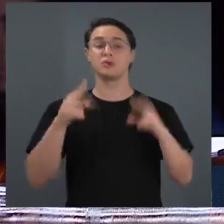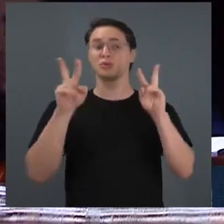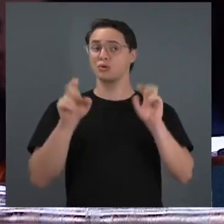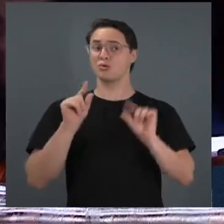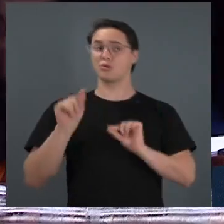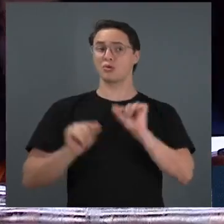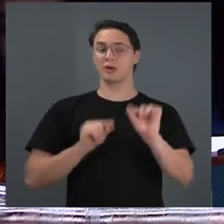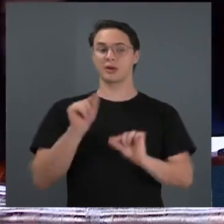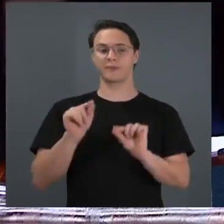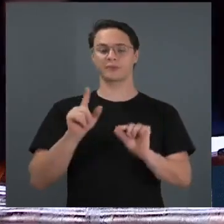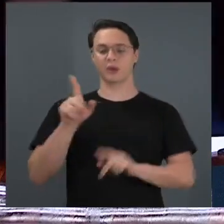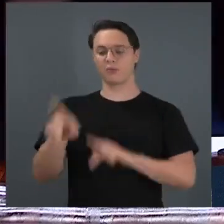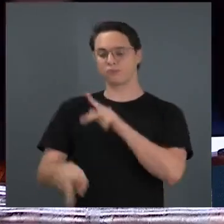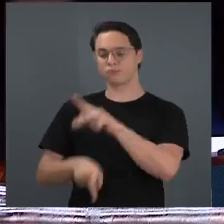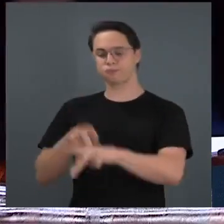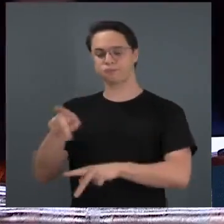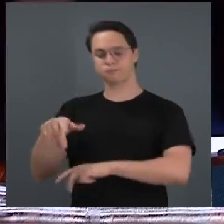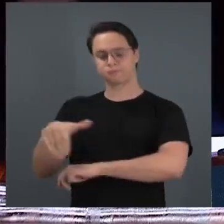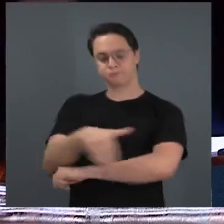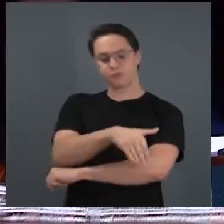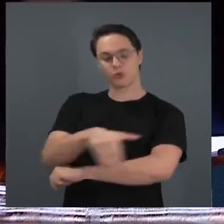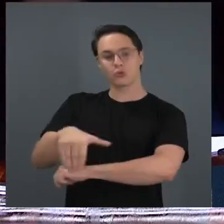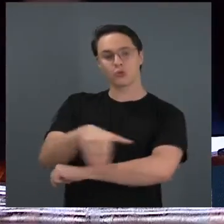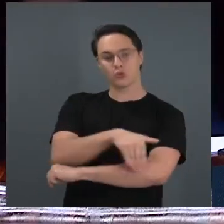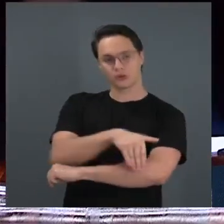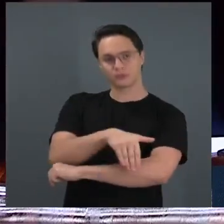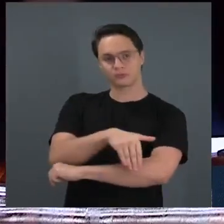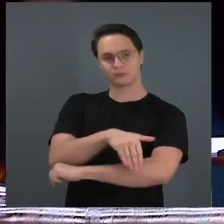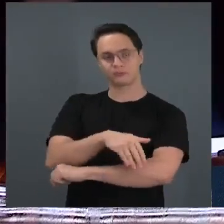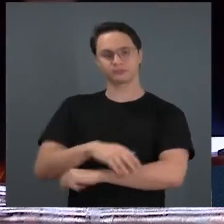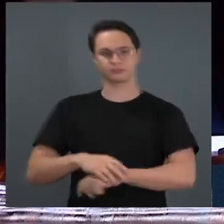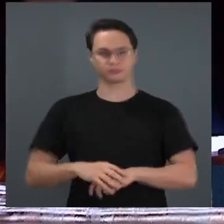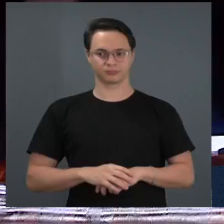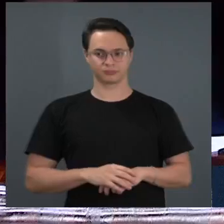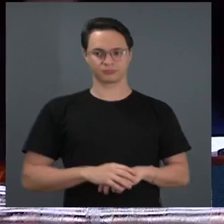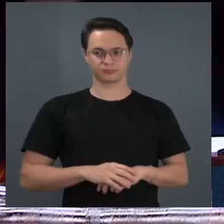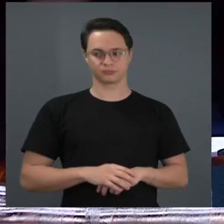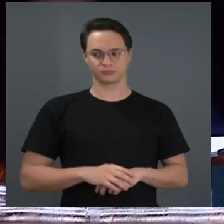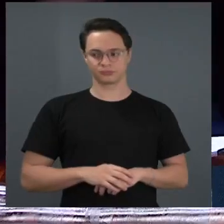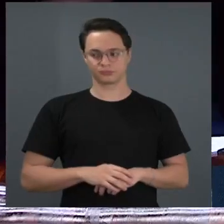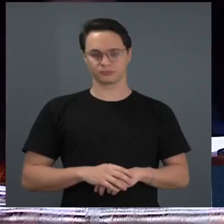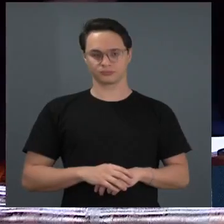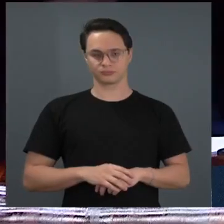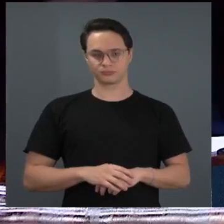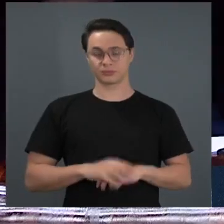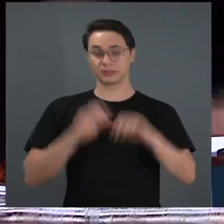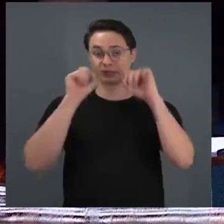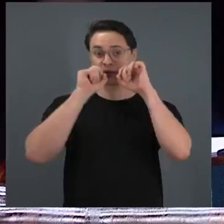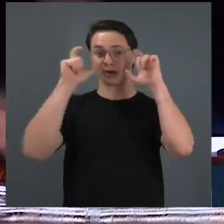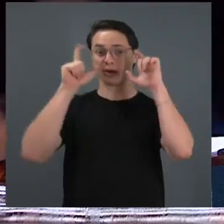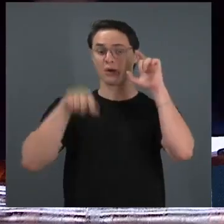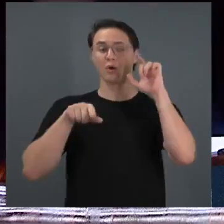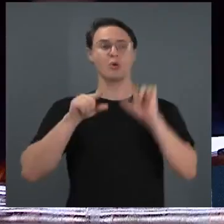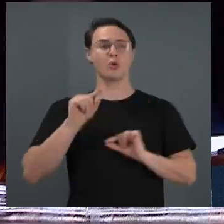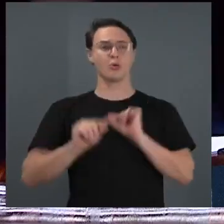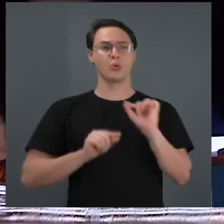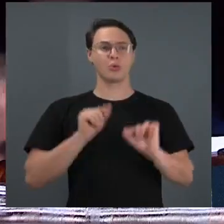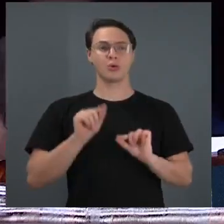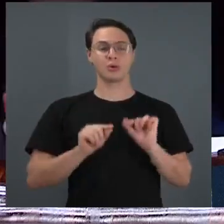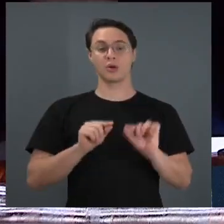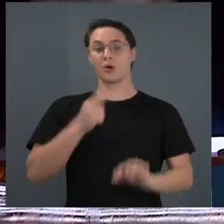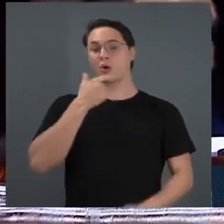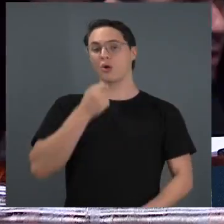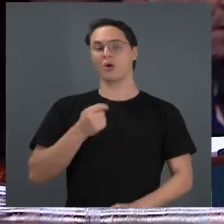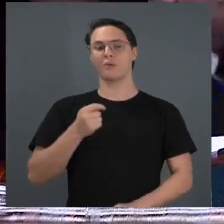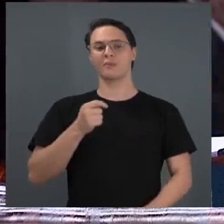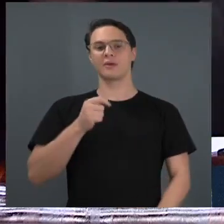da população de rua. O destaque da audiência, sem sombra de dúvida, foi o padre